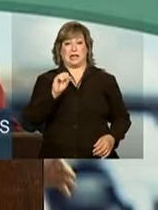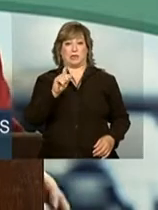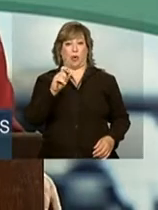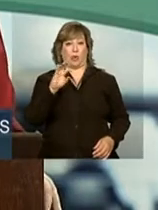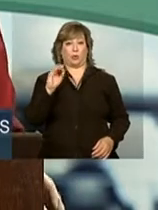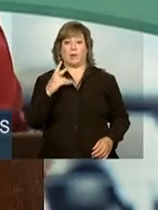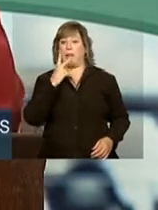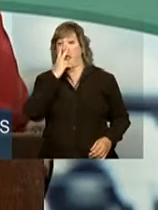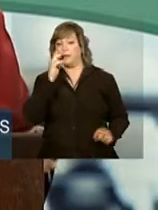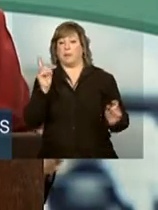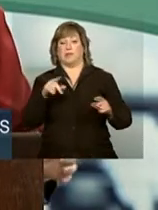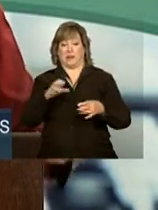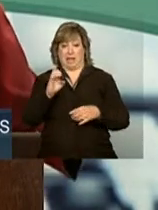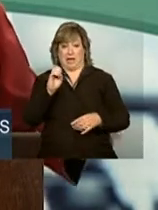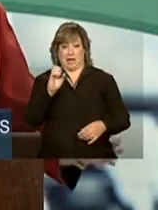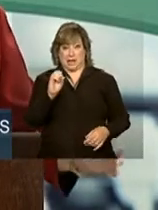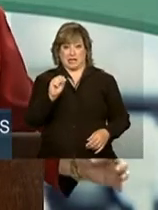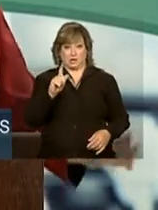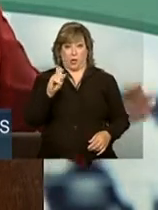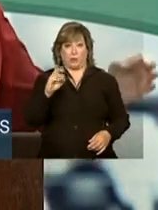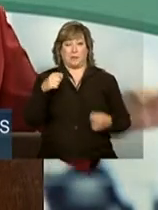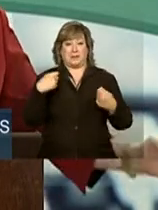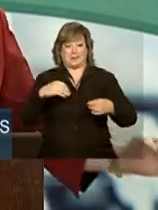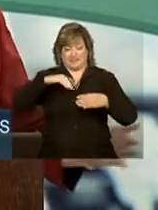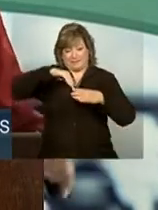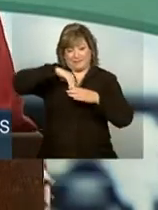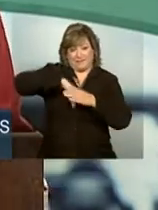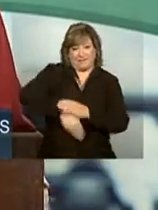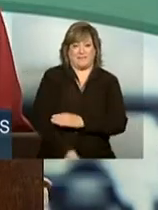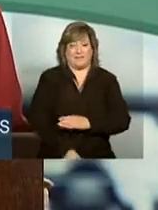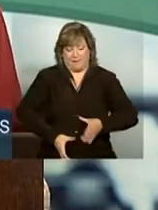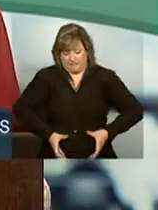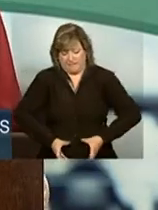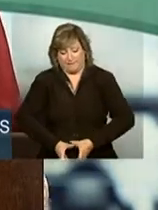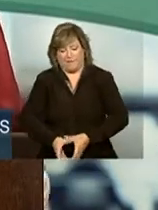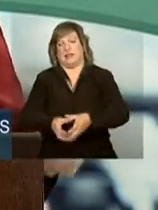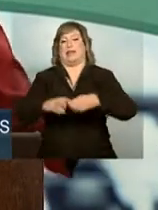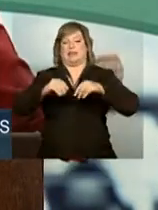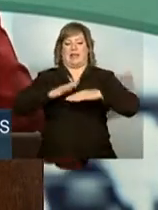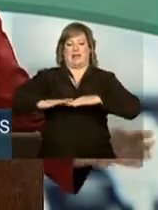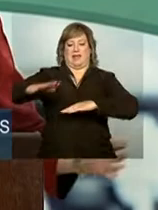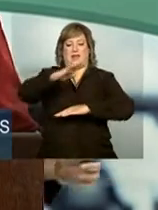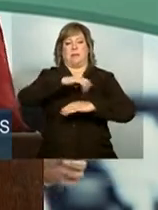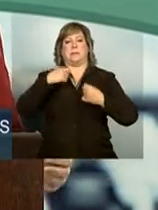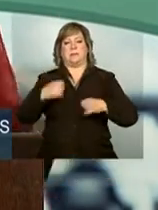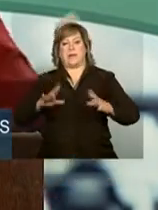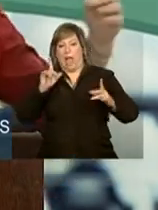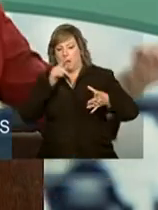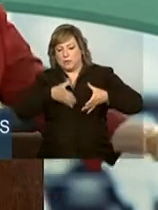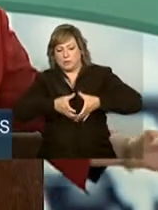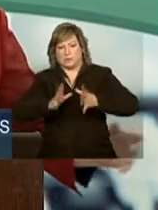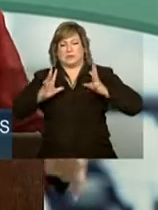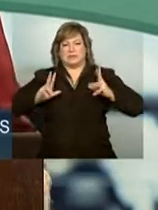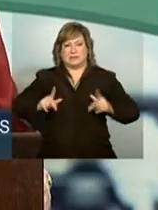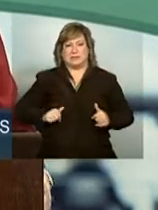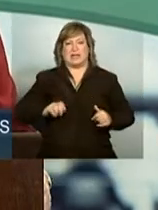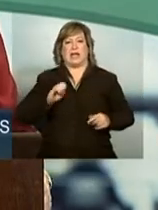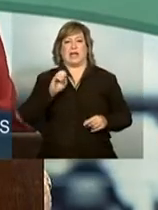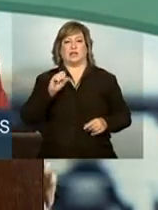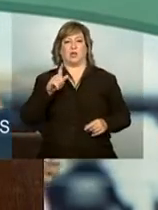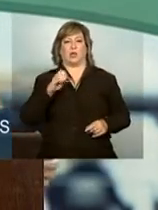magnífico na aparência. Esgoto tem de estar enterrado no chão e tem de ser bem tratado, bem